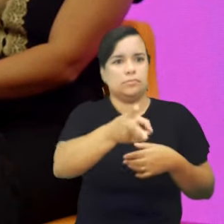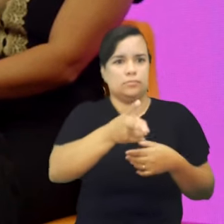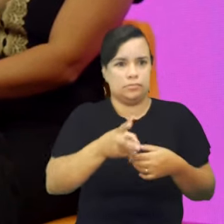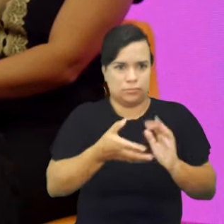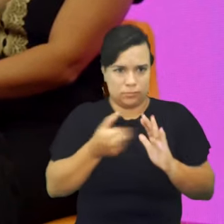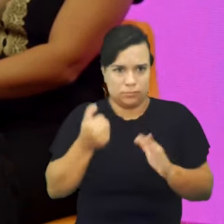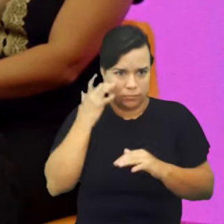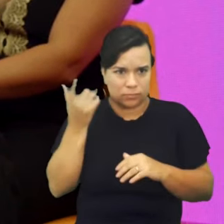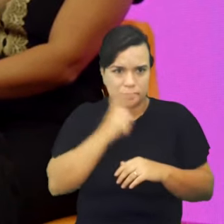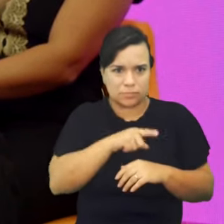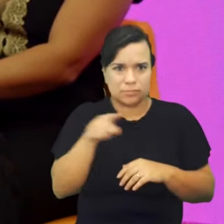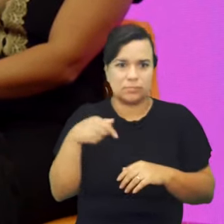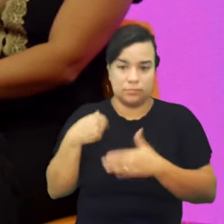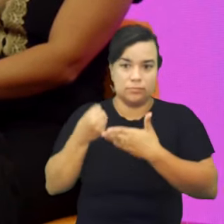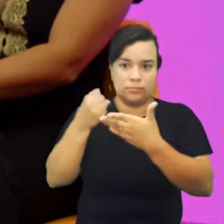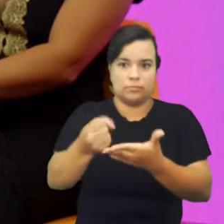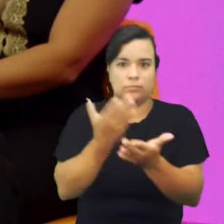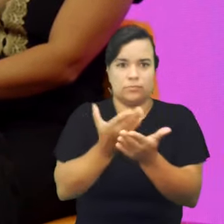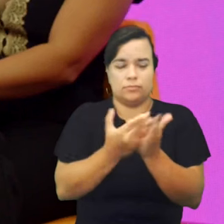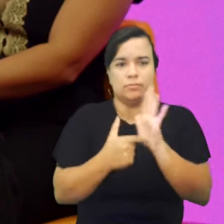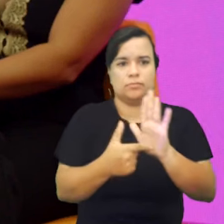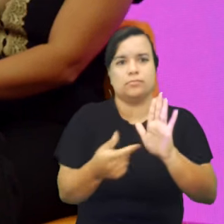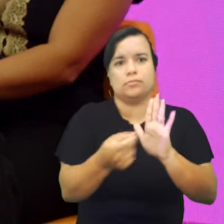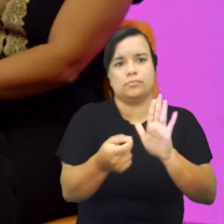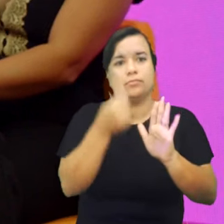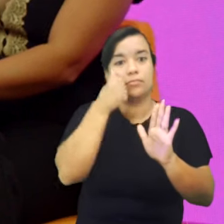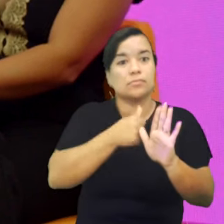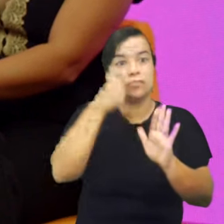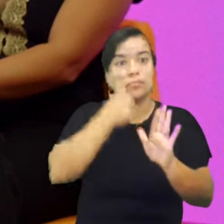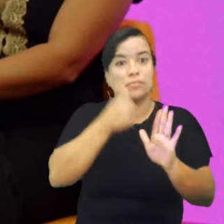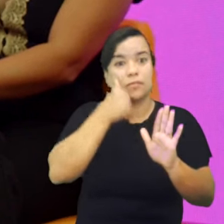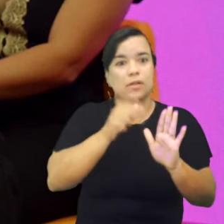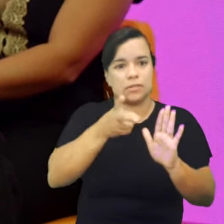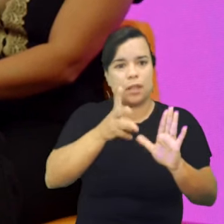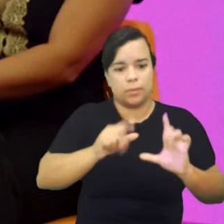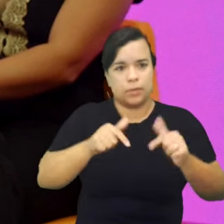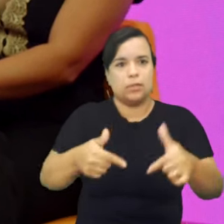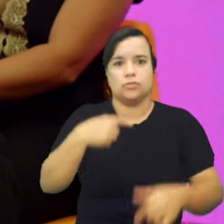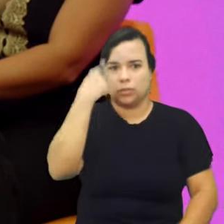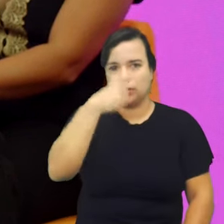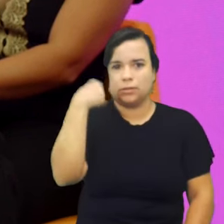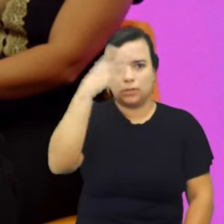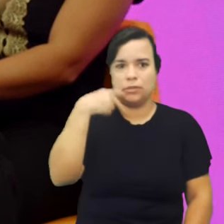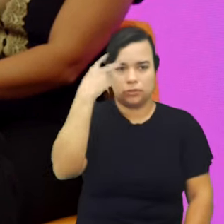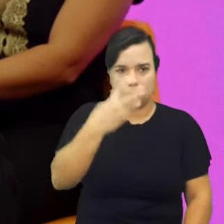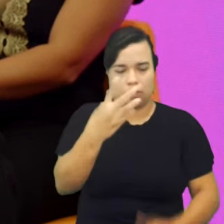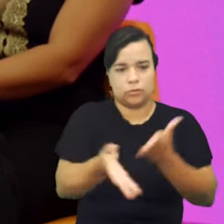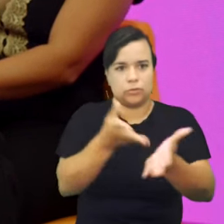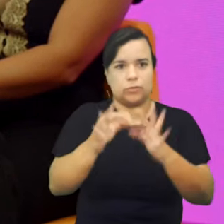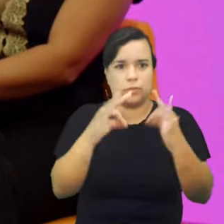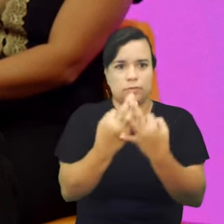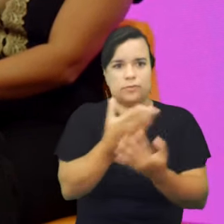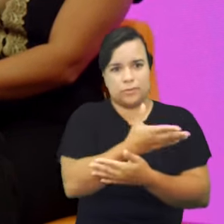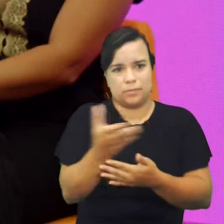até trouxe um estudo aqui que a mulher, ela dedica 3 horas de cuidado com os familiares,